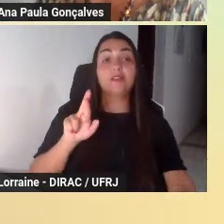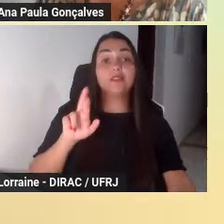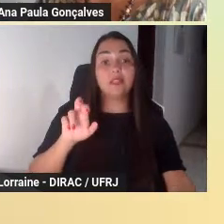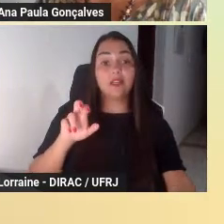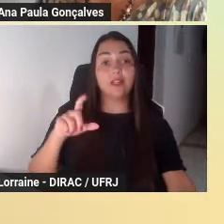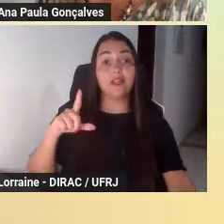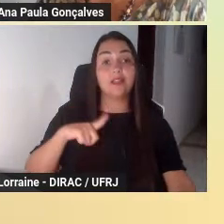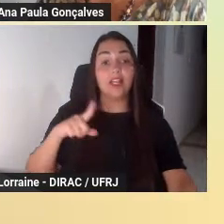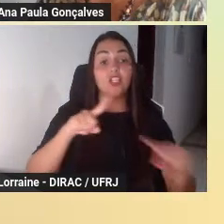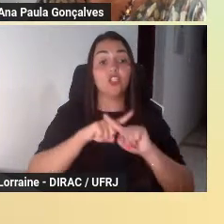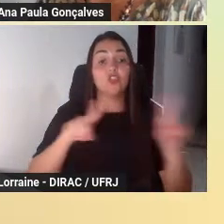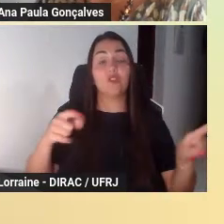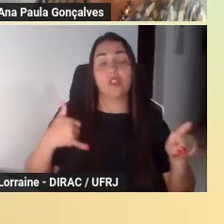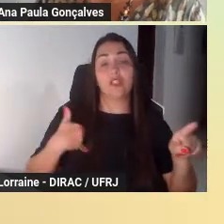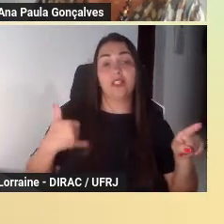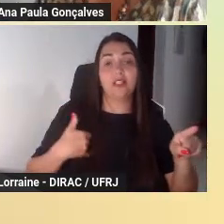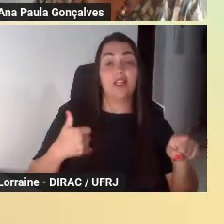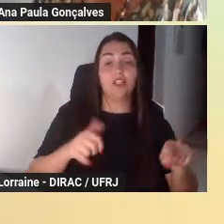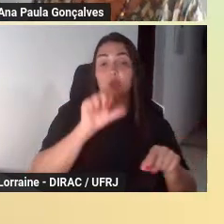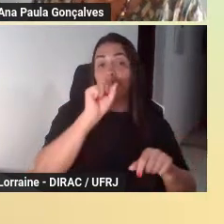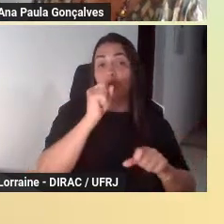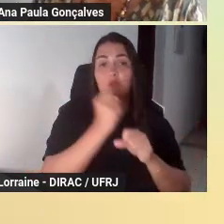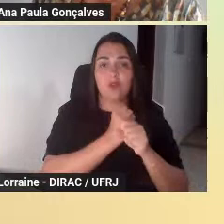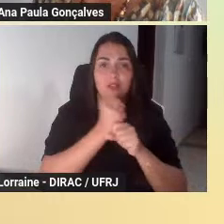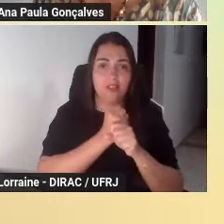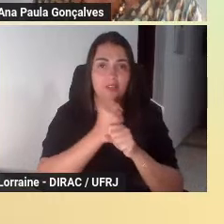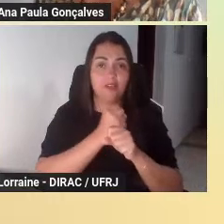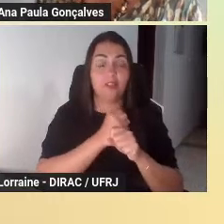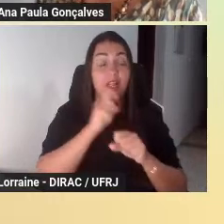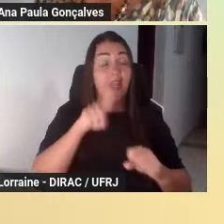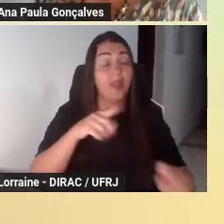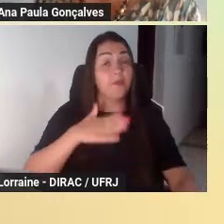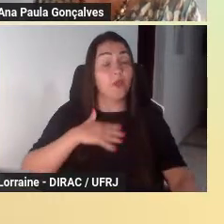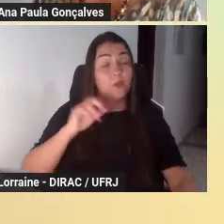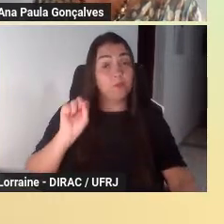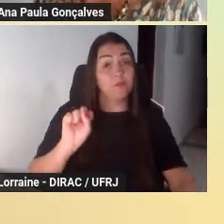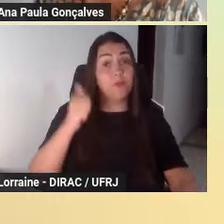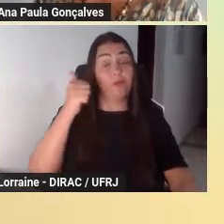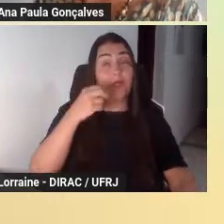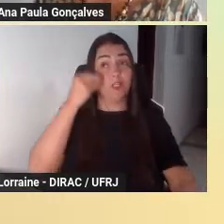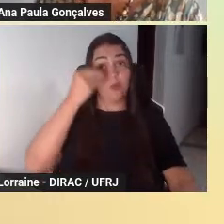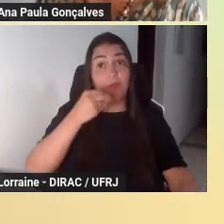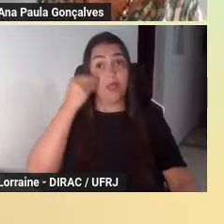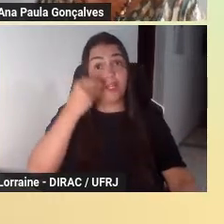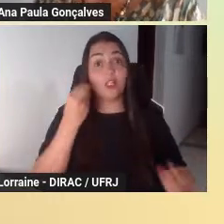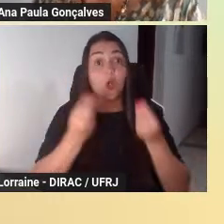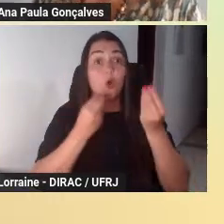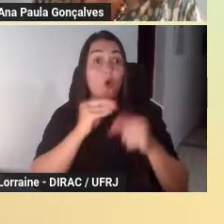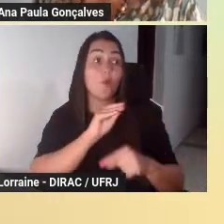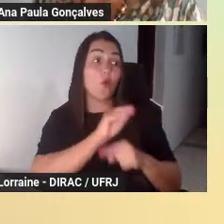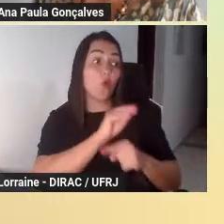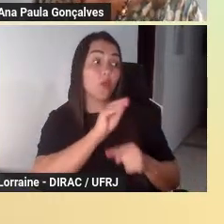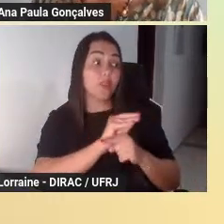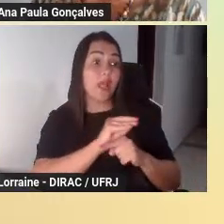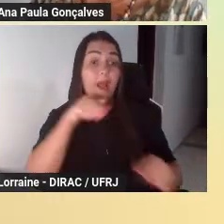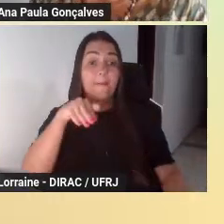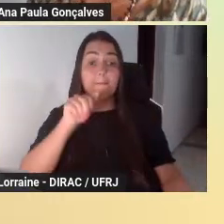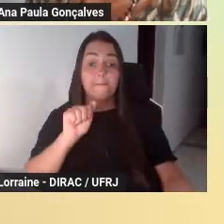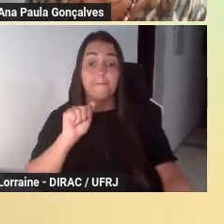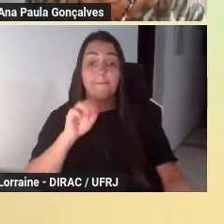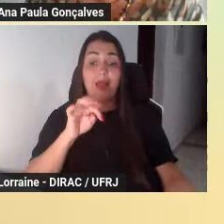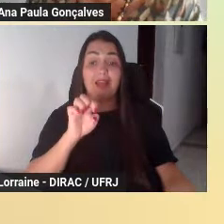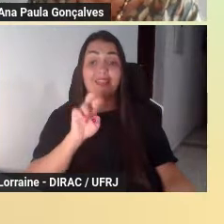8 anos entre mim e ele, que é a minha primeira experiência em maternagem. Né? Na época eu não era mãe, mas já praticava